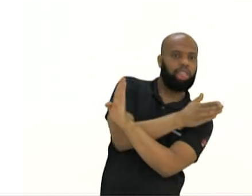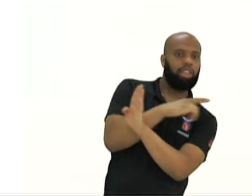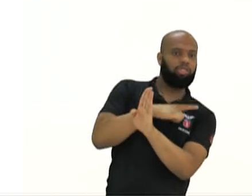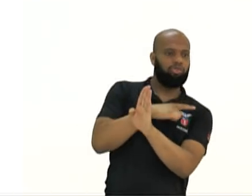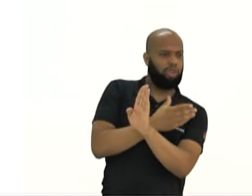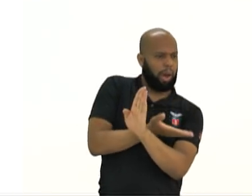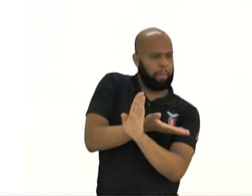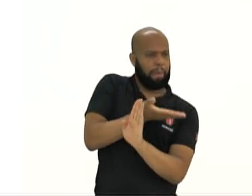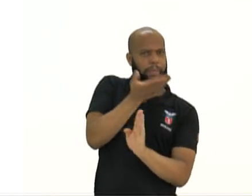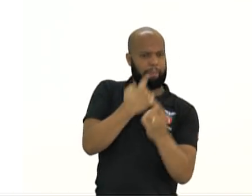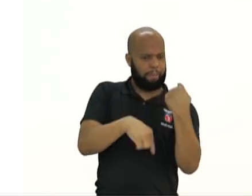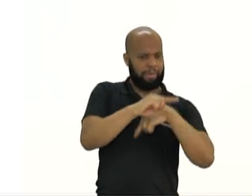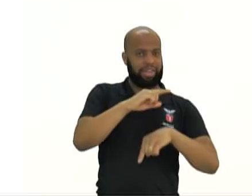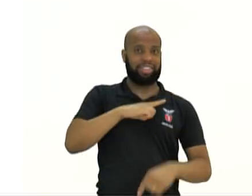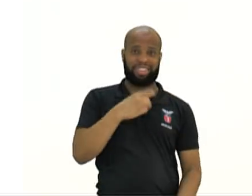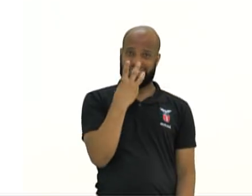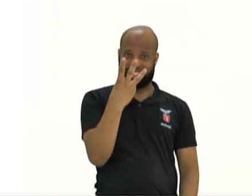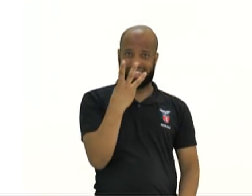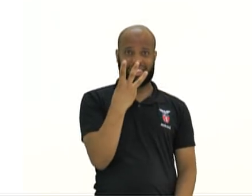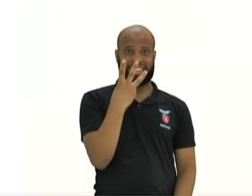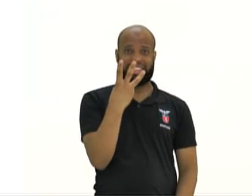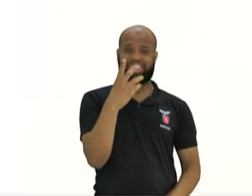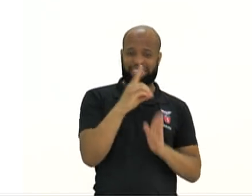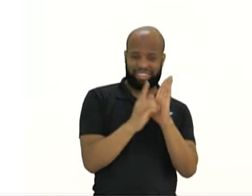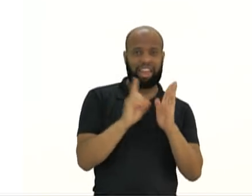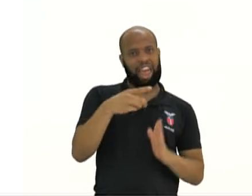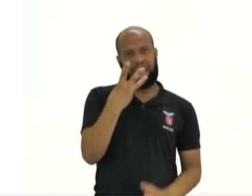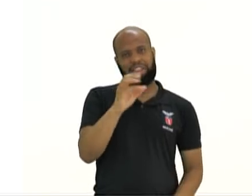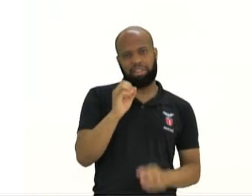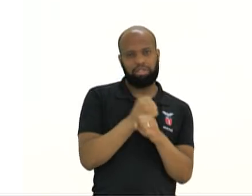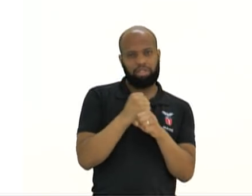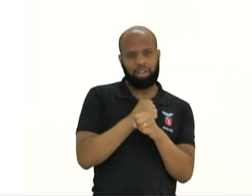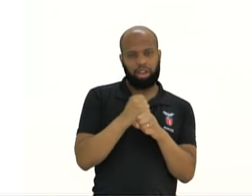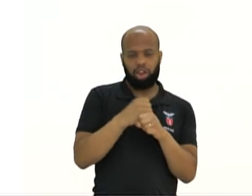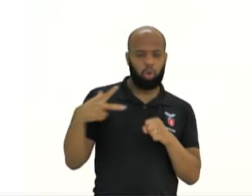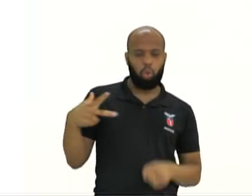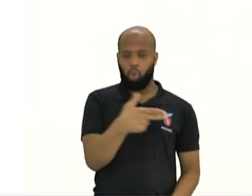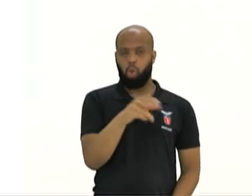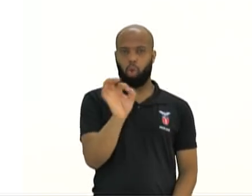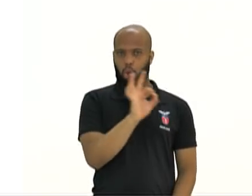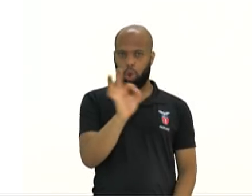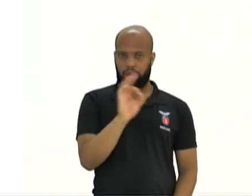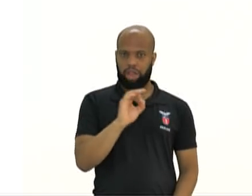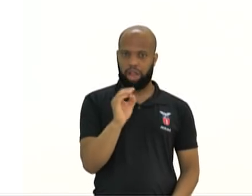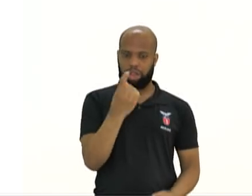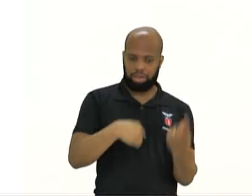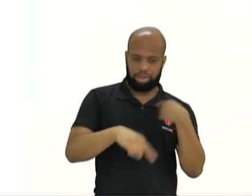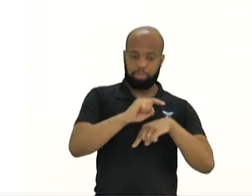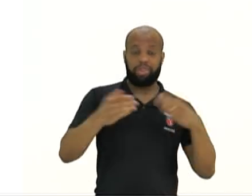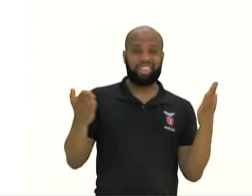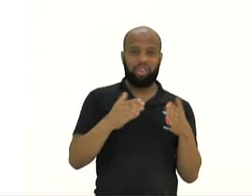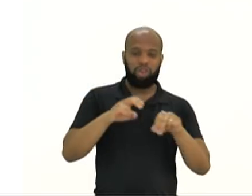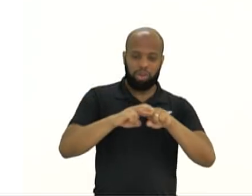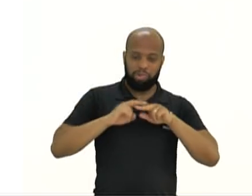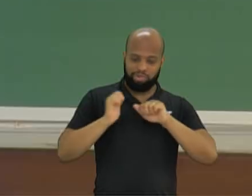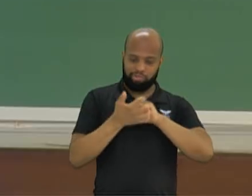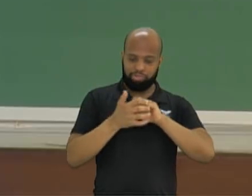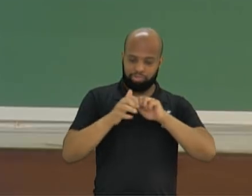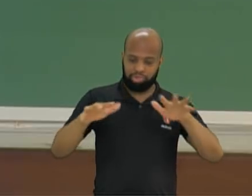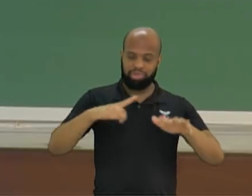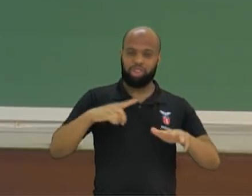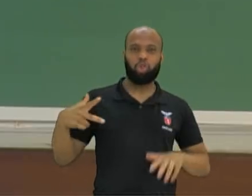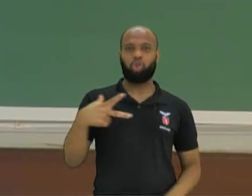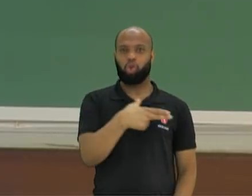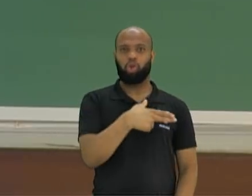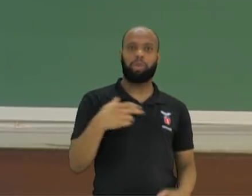crescimento por 3 décadas, 30 anos de crescimento, né, ininterruptos. e agora, devido à pandemia, encontra-se nessa